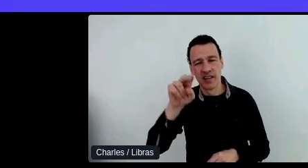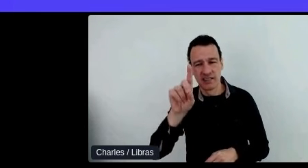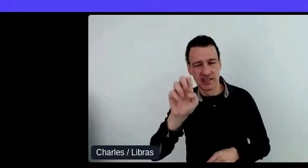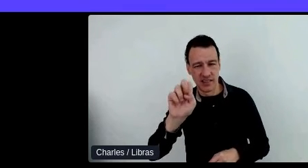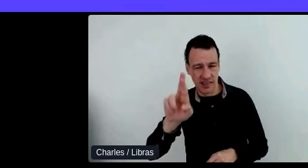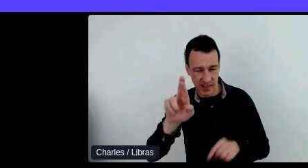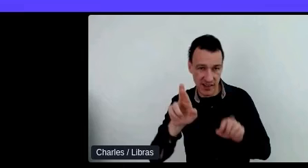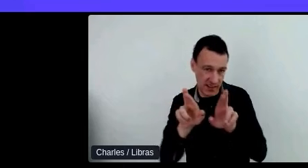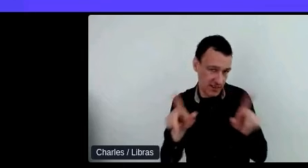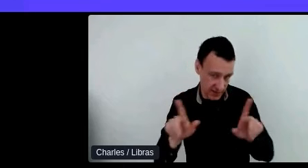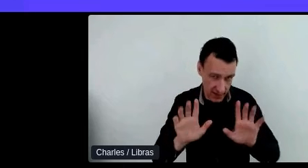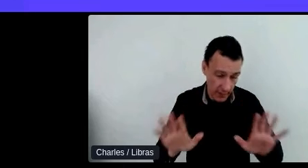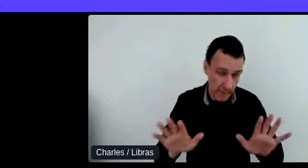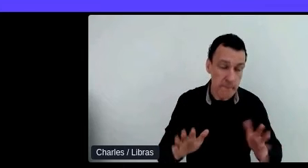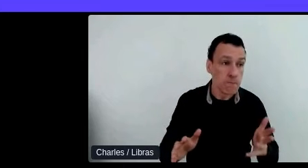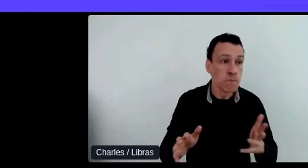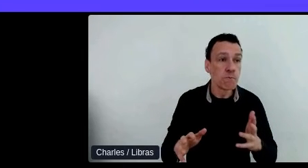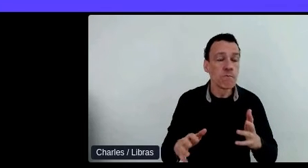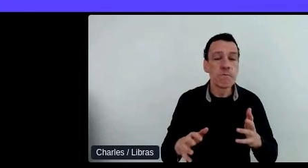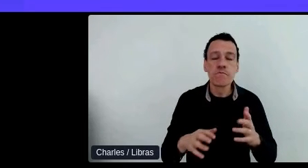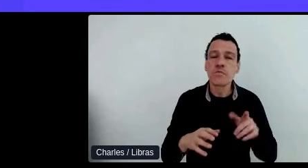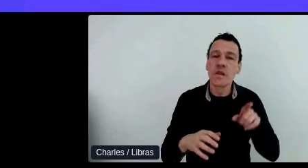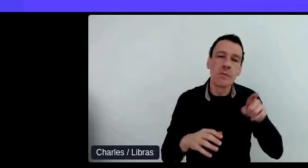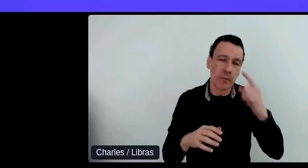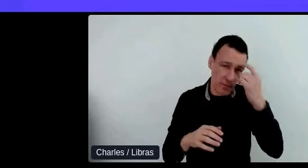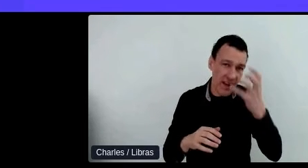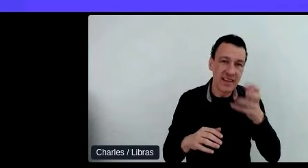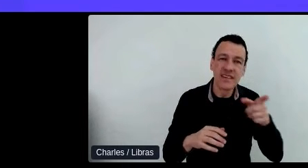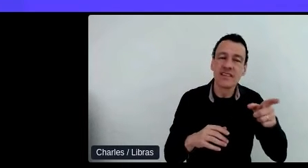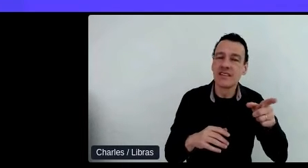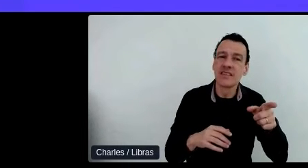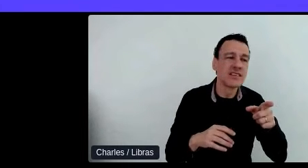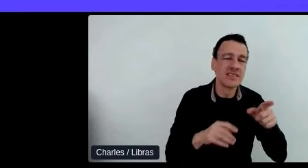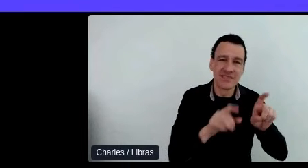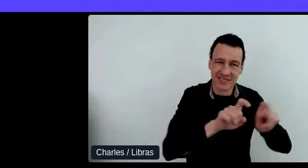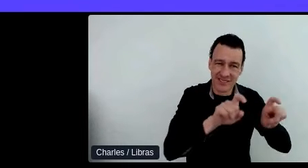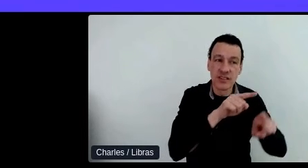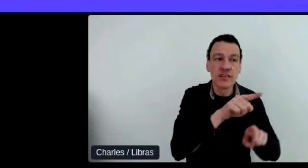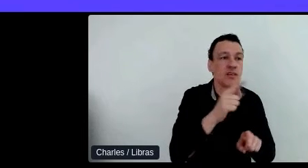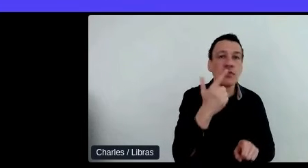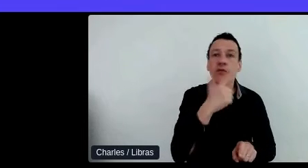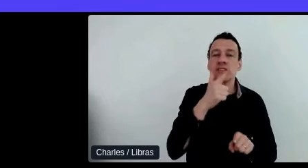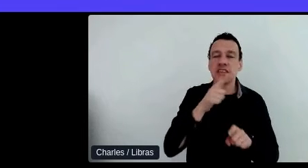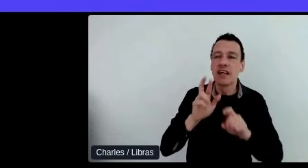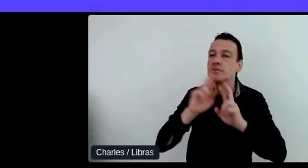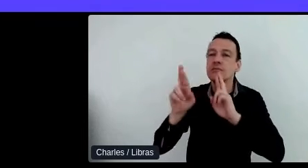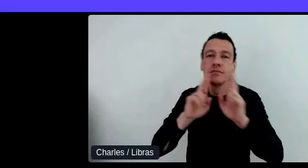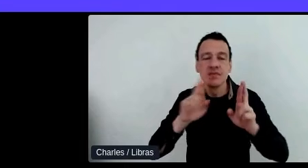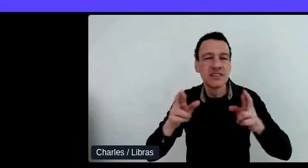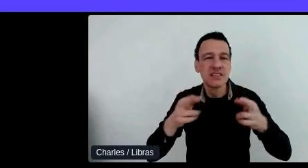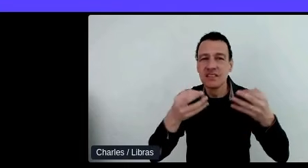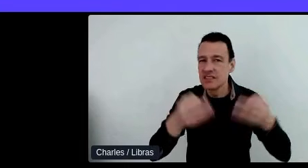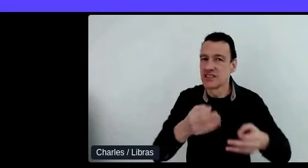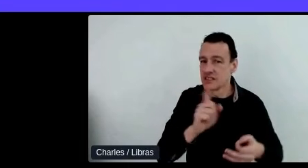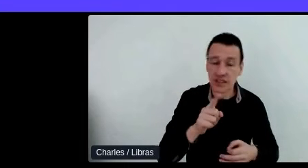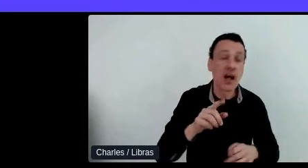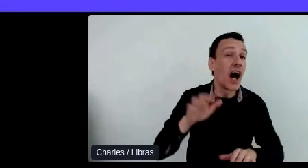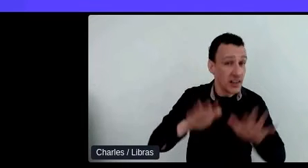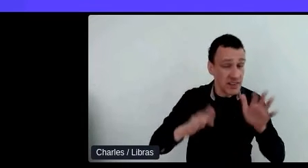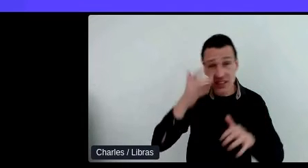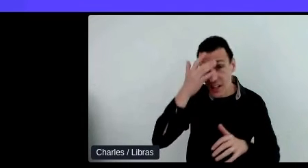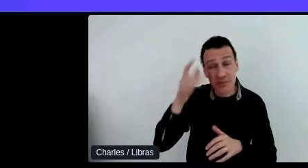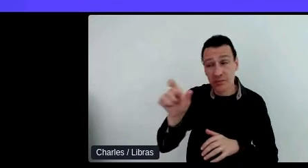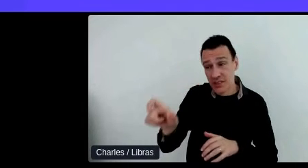a máquina funcionar corretamente como deveria, ela acaba criando muitos problemas na vida das